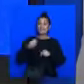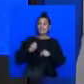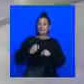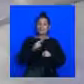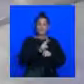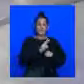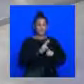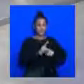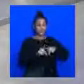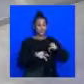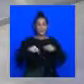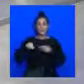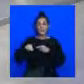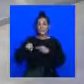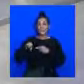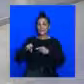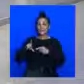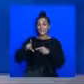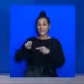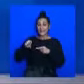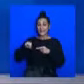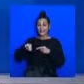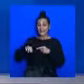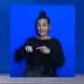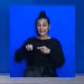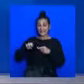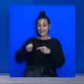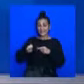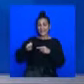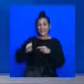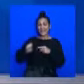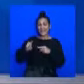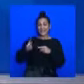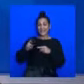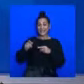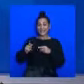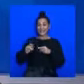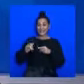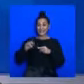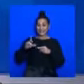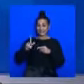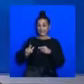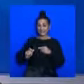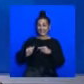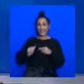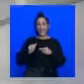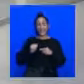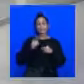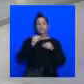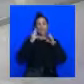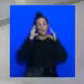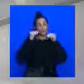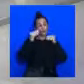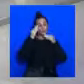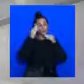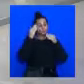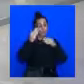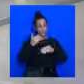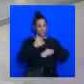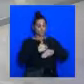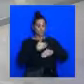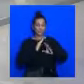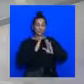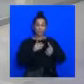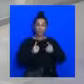auditoras populares, Milene de Oliveira e Érica Rocha. Boa noite para vocês. Elas que já acompanharam todo o